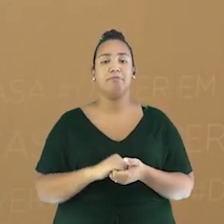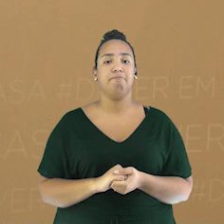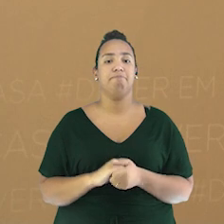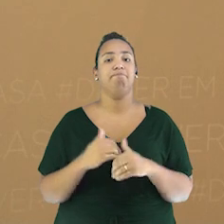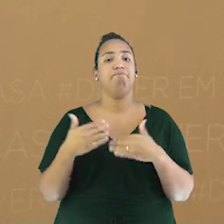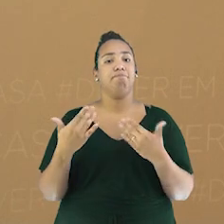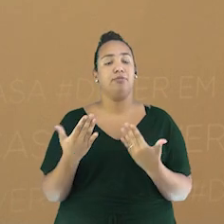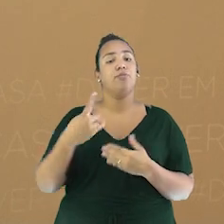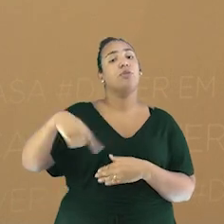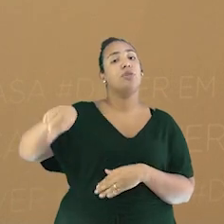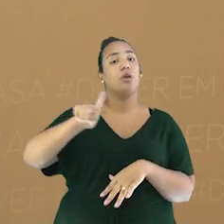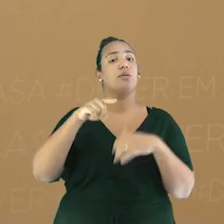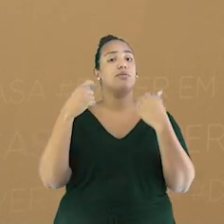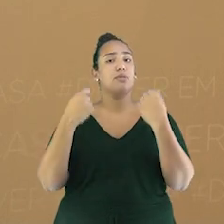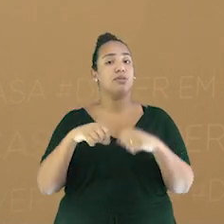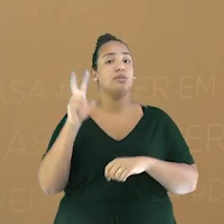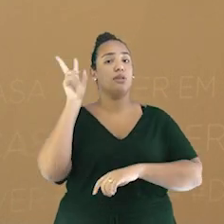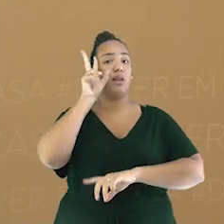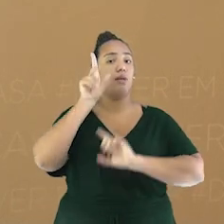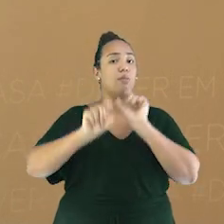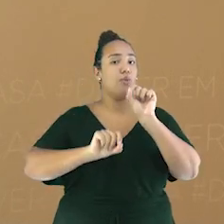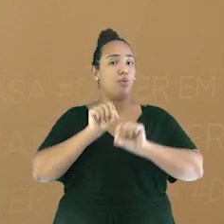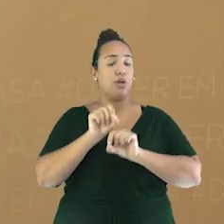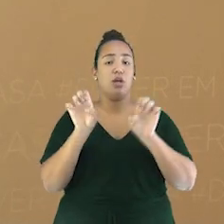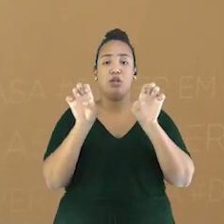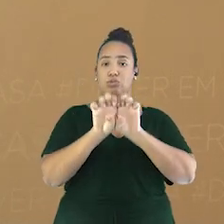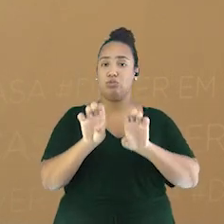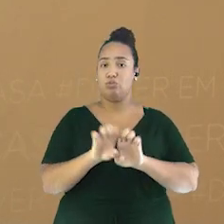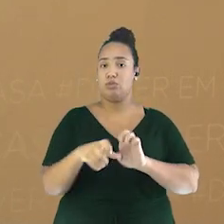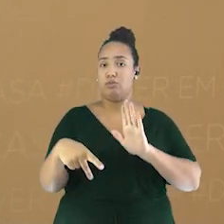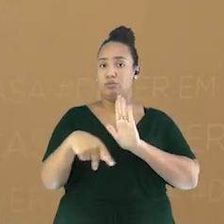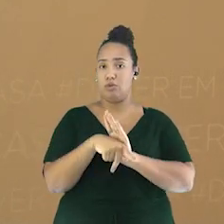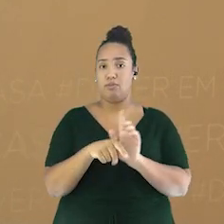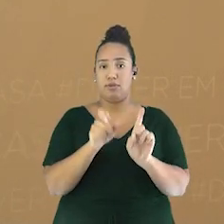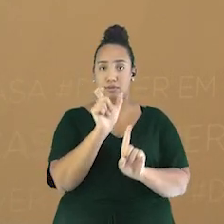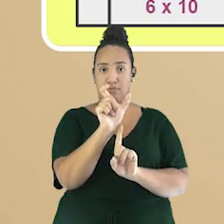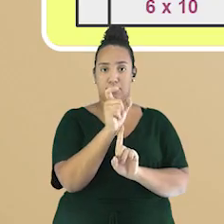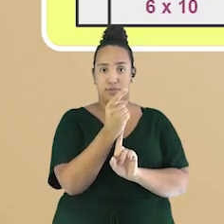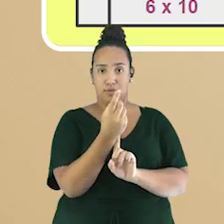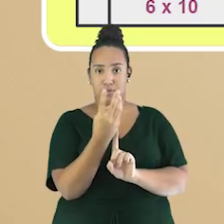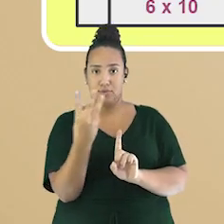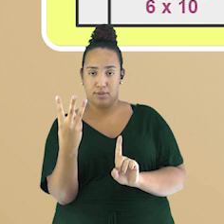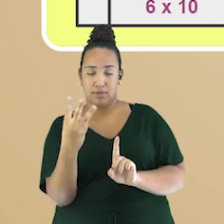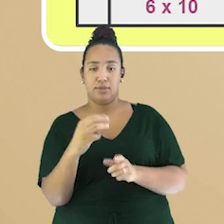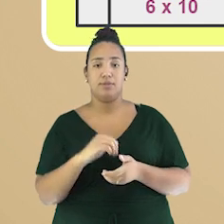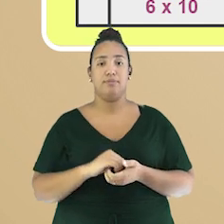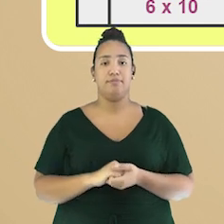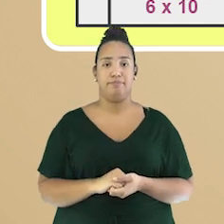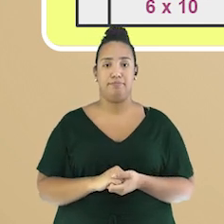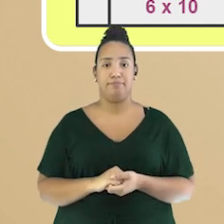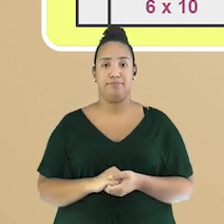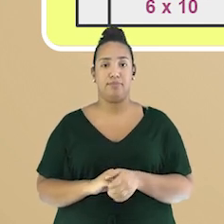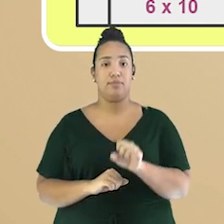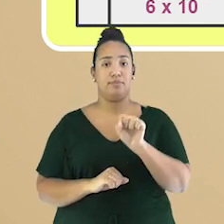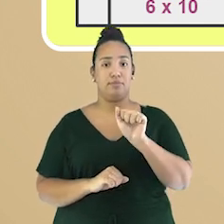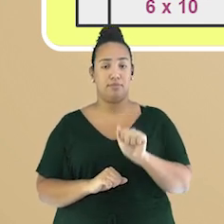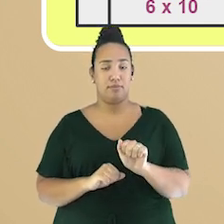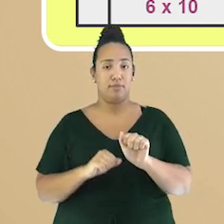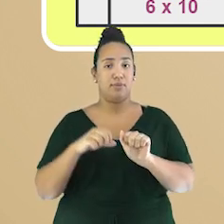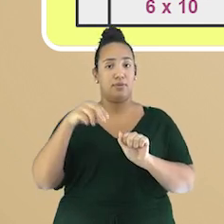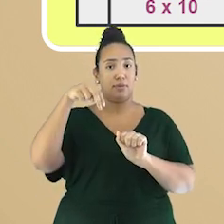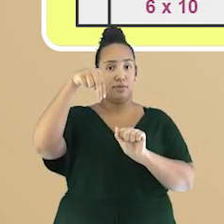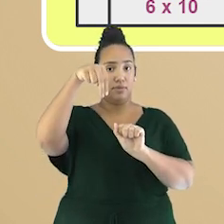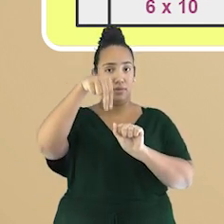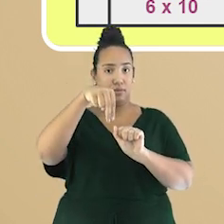nos recordar da estrutura de uma potência, que é dada por A elevado a N igual